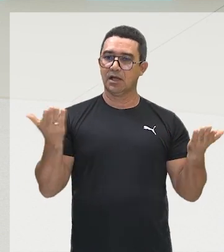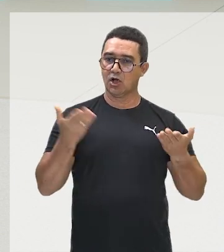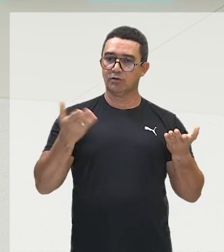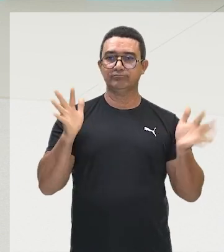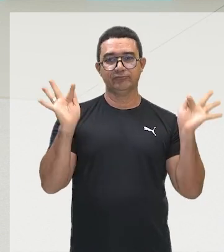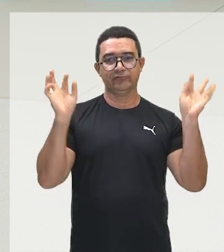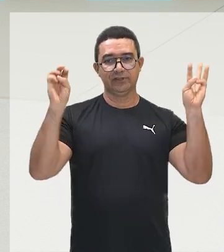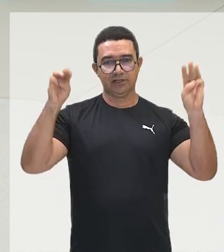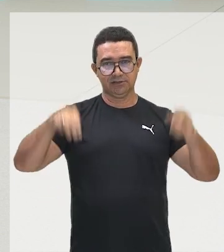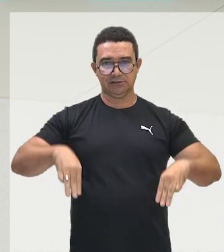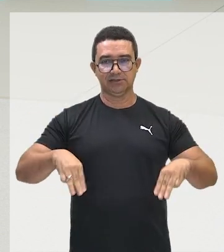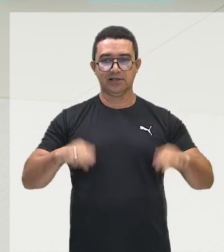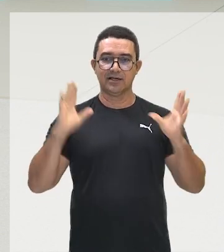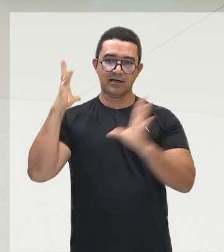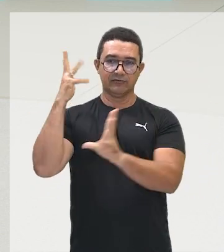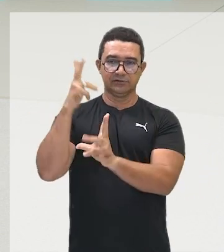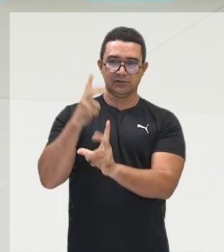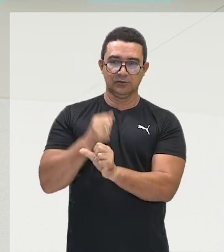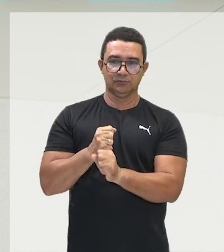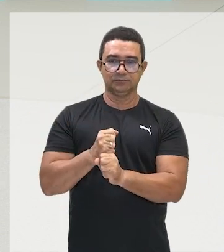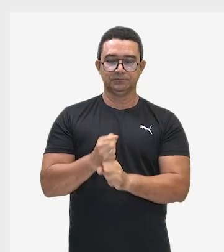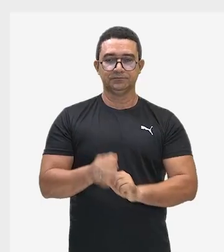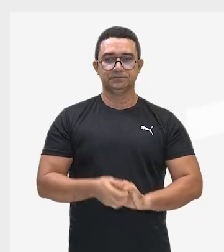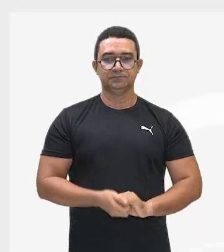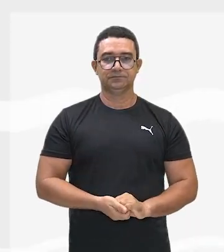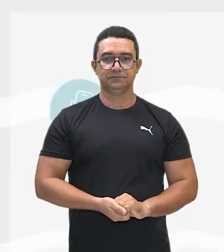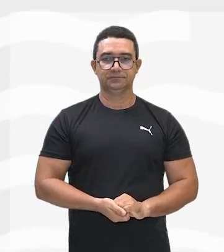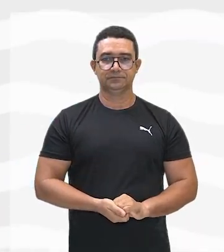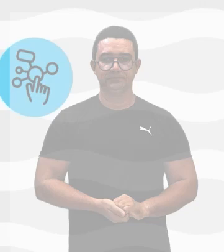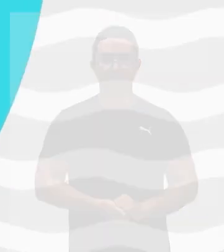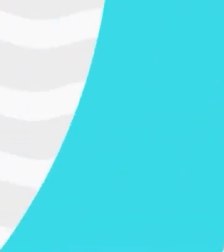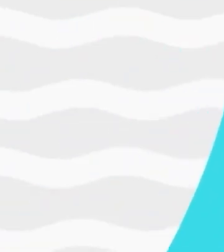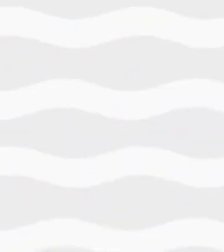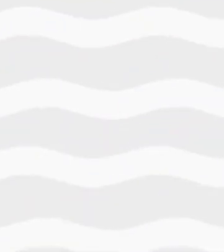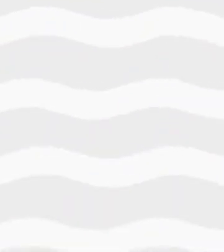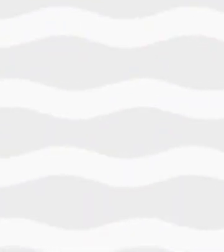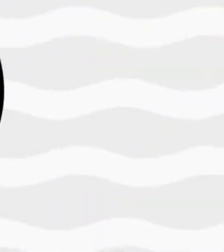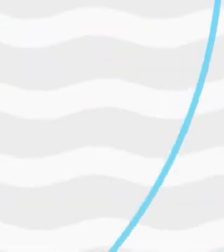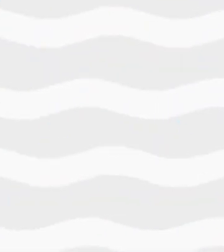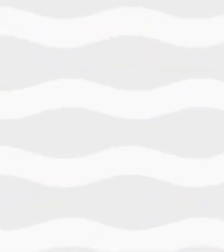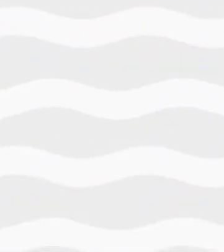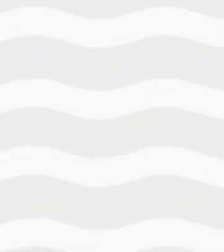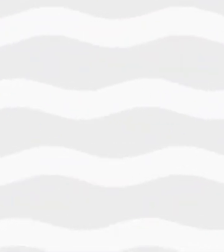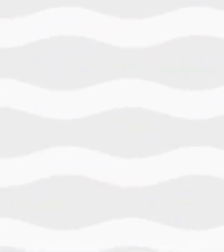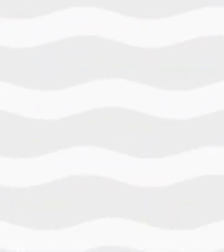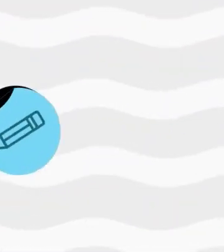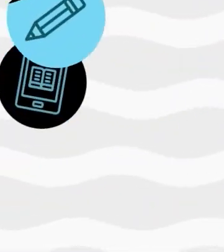finaliza a nossa revisão de hoje.